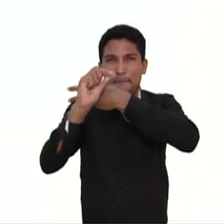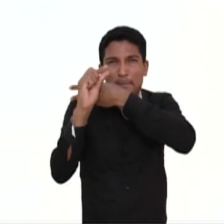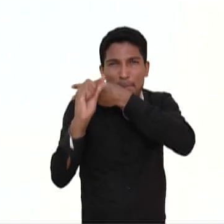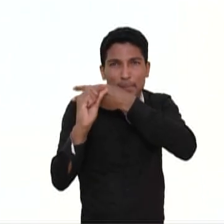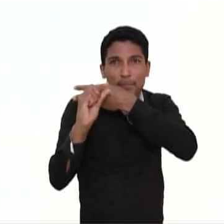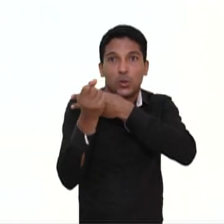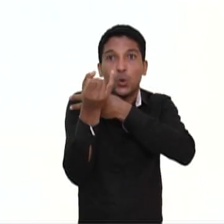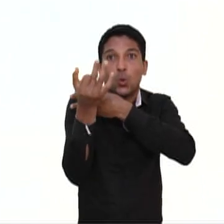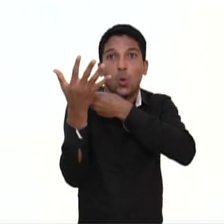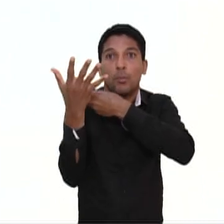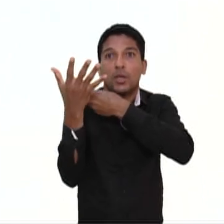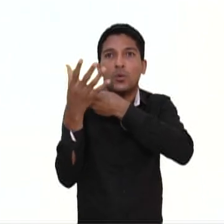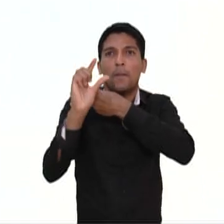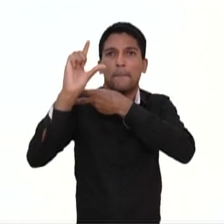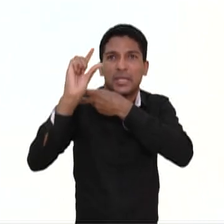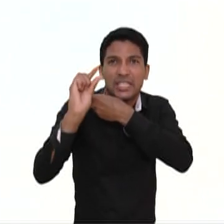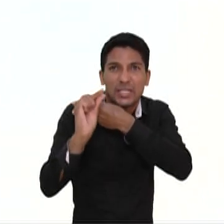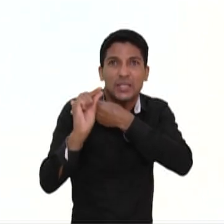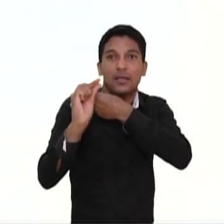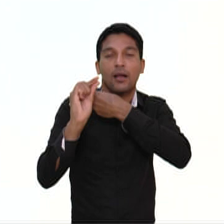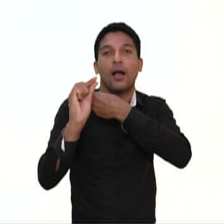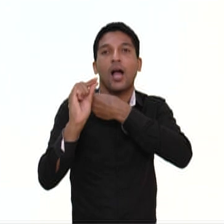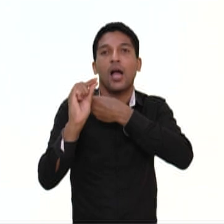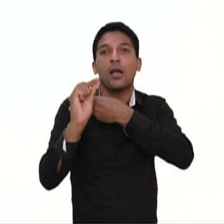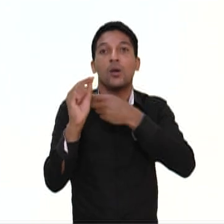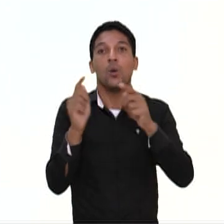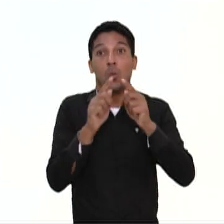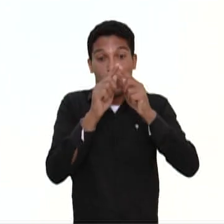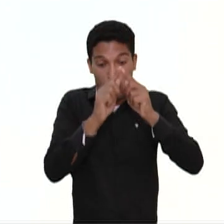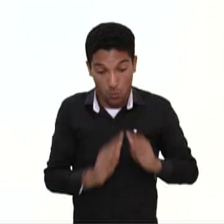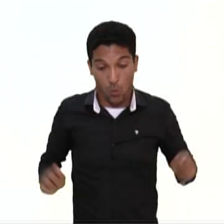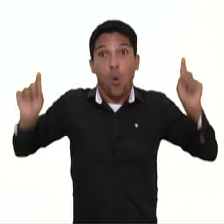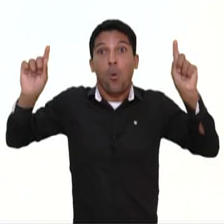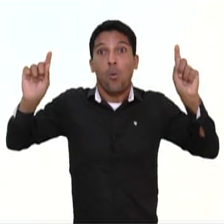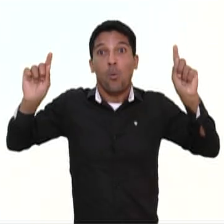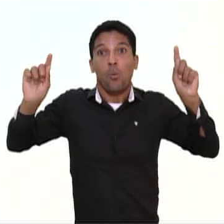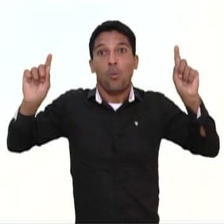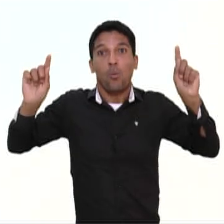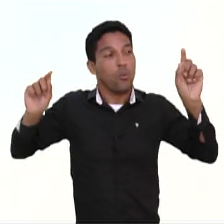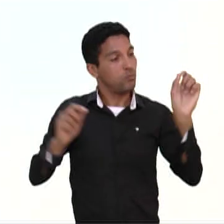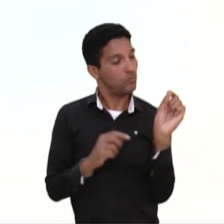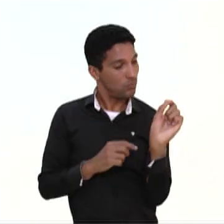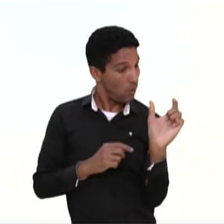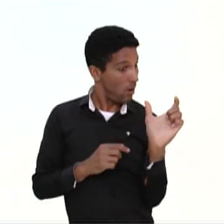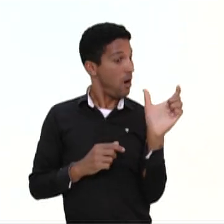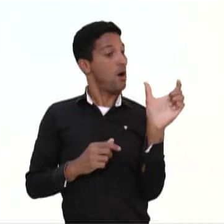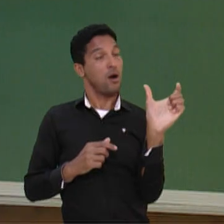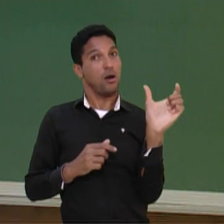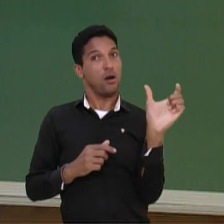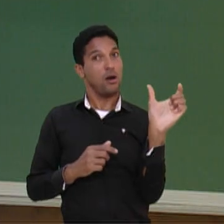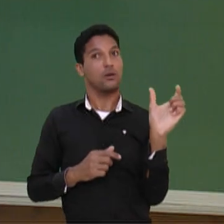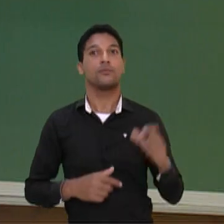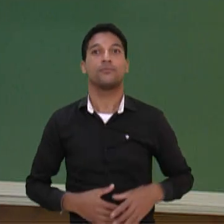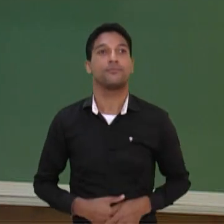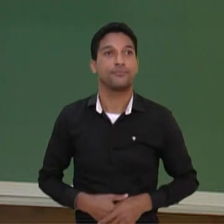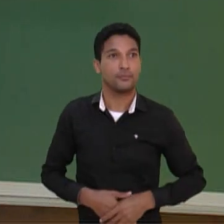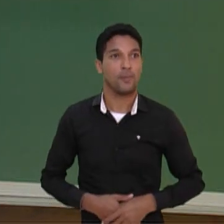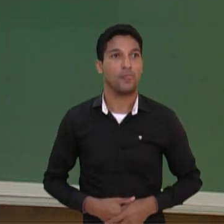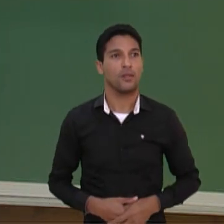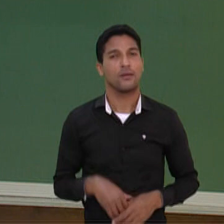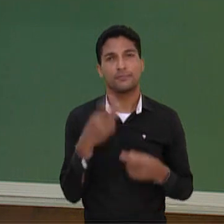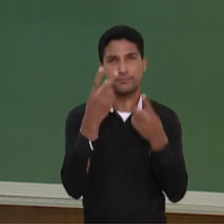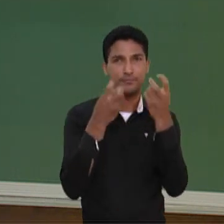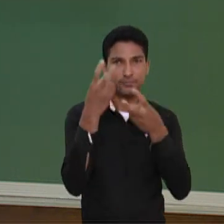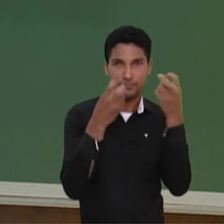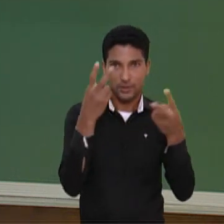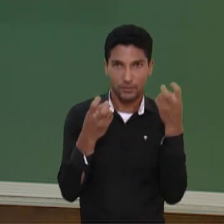cima. Aumentei um pouquinho mais o valor. Olha lá, ó, esse gráfico roxo aqui, né? O que eu tenho? Fechou mais um pouco.